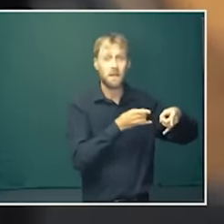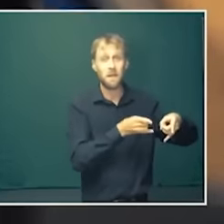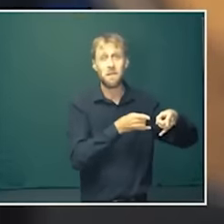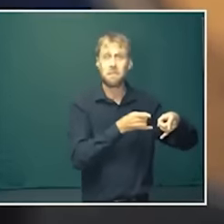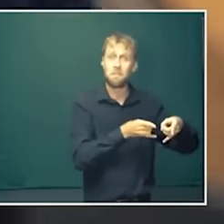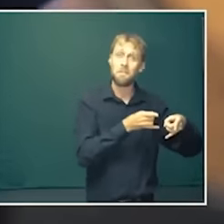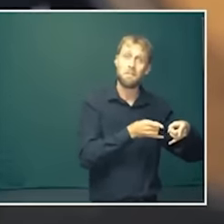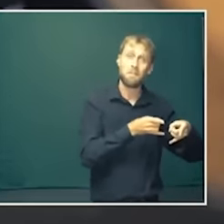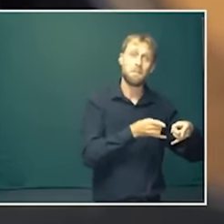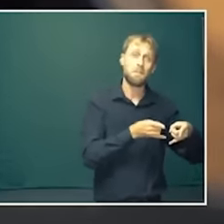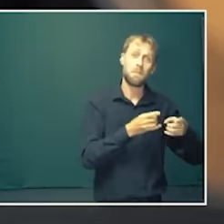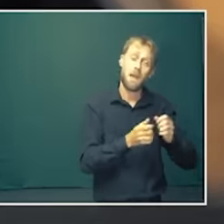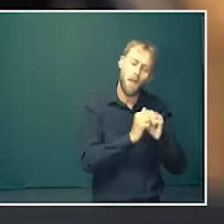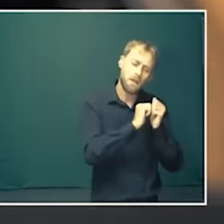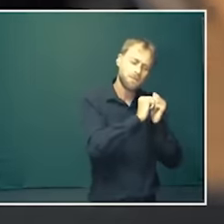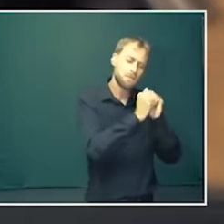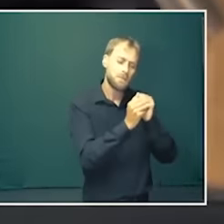sua.